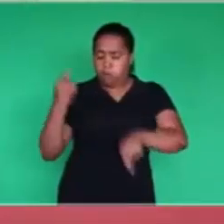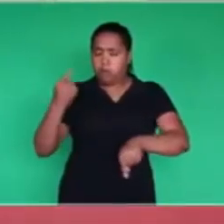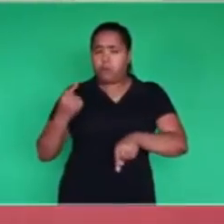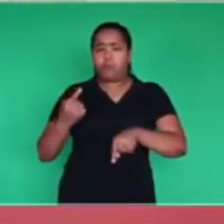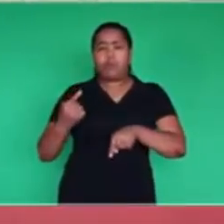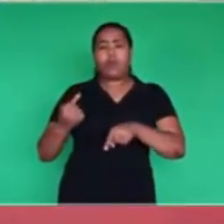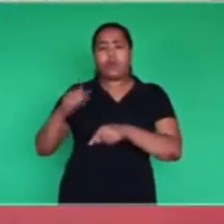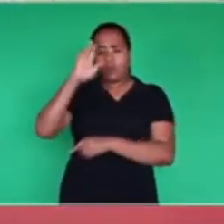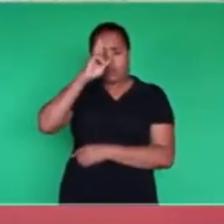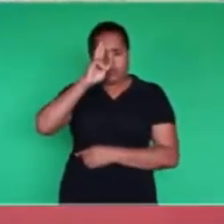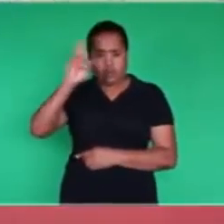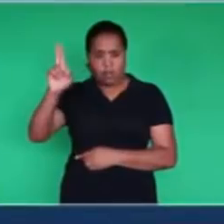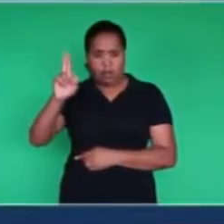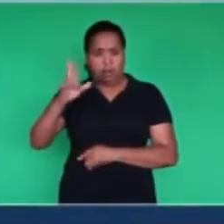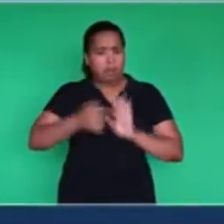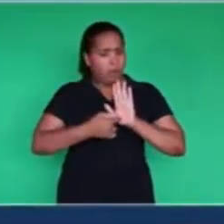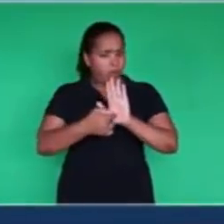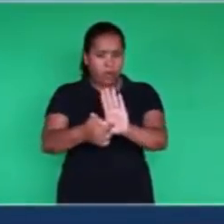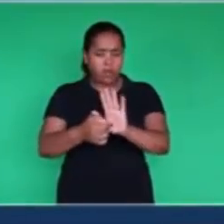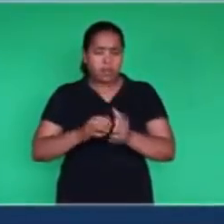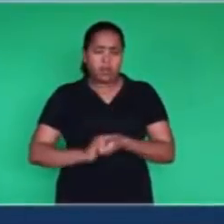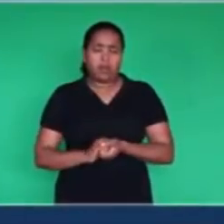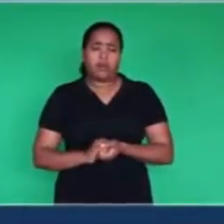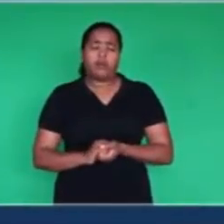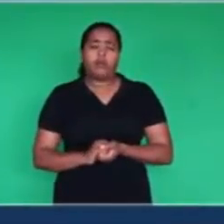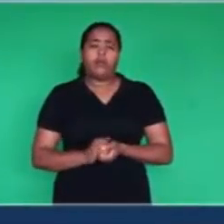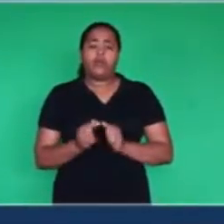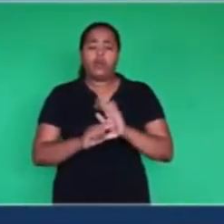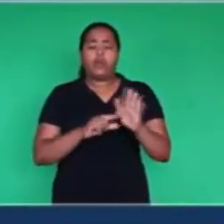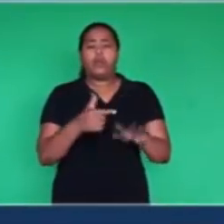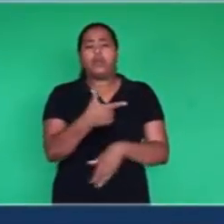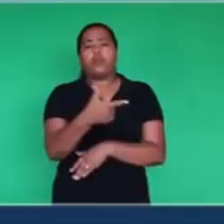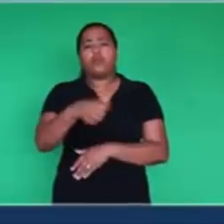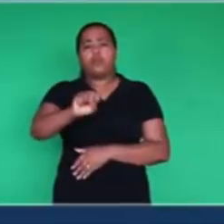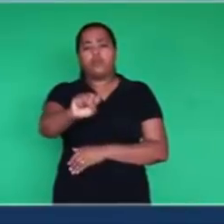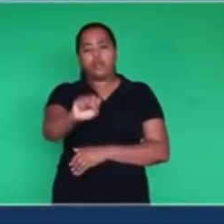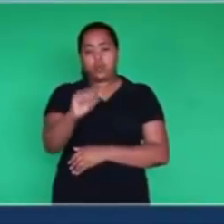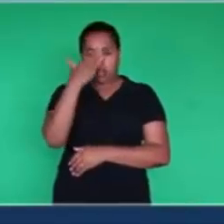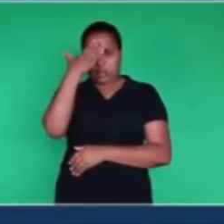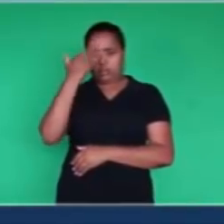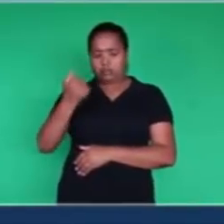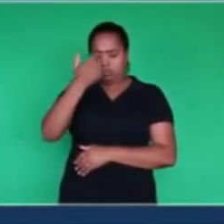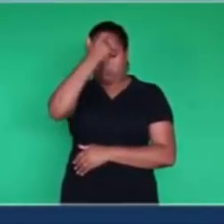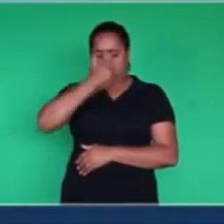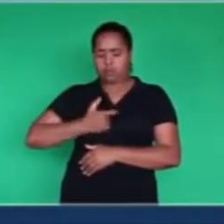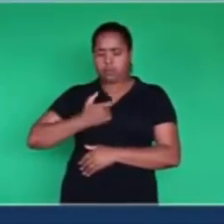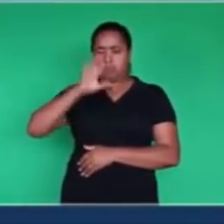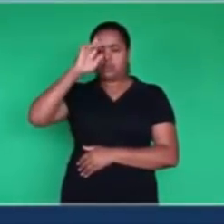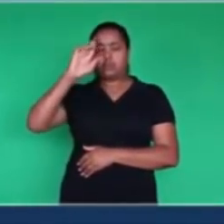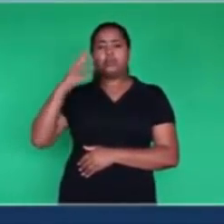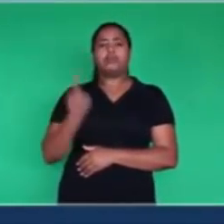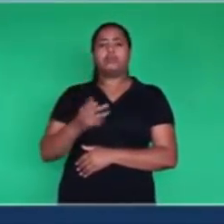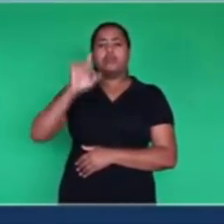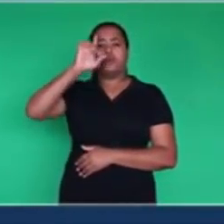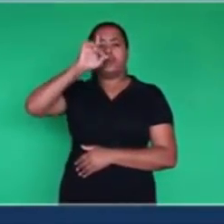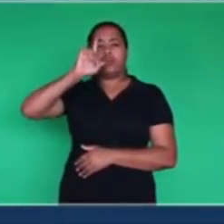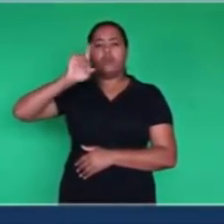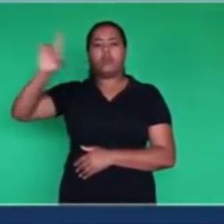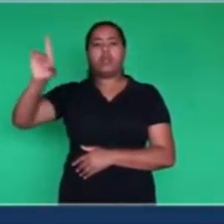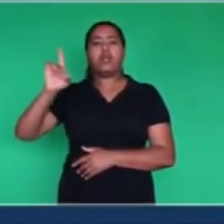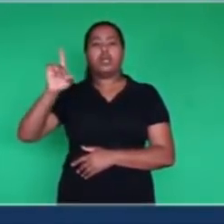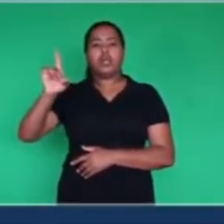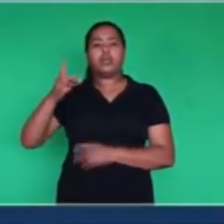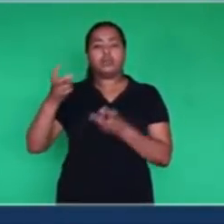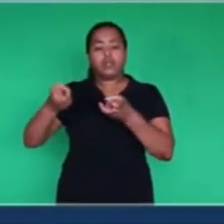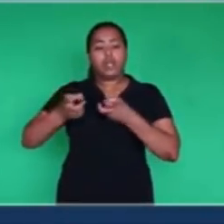Continua. Verso 28. Então saberão que eu sou o Senhor, seu Deus, vendo que eu os